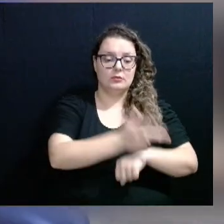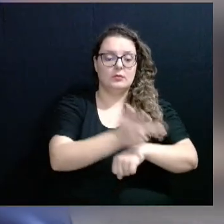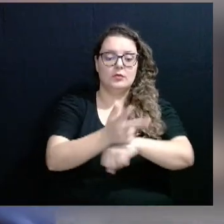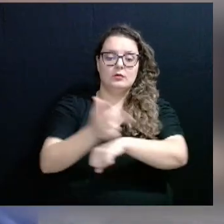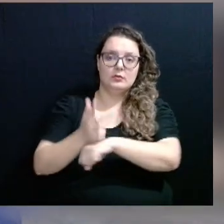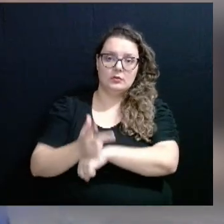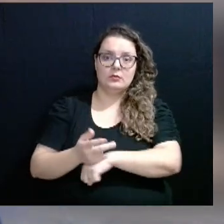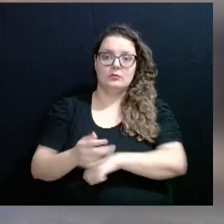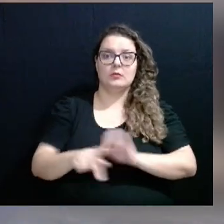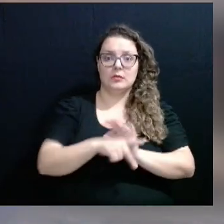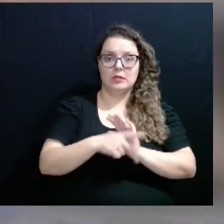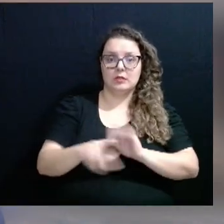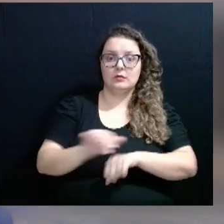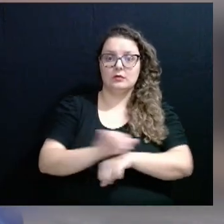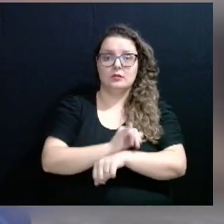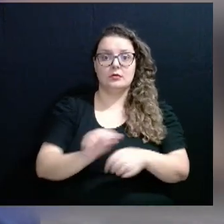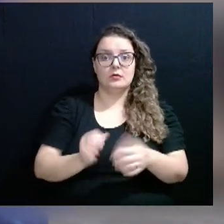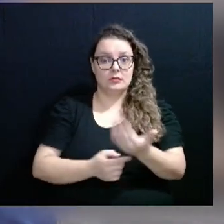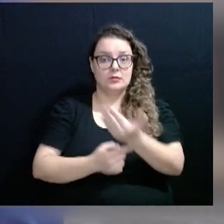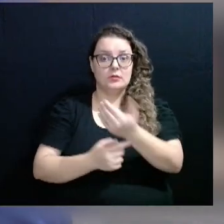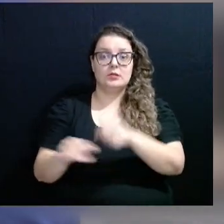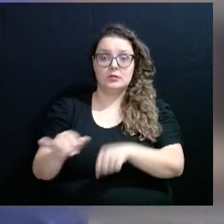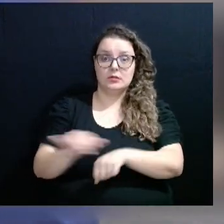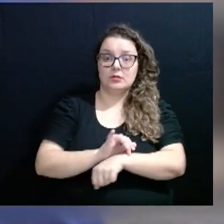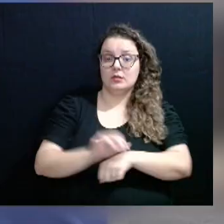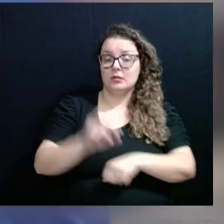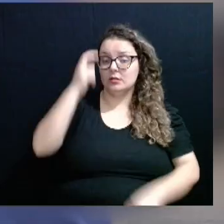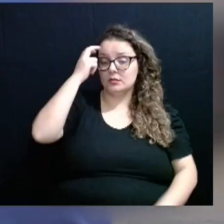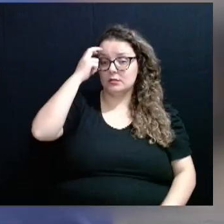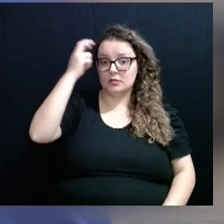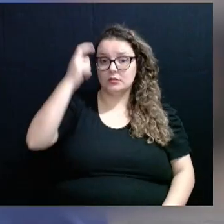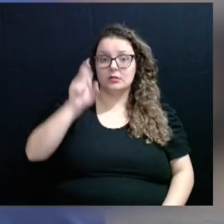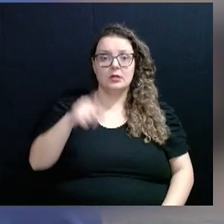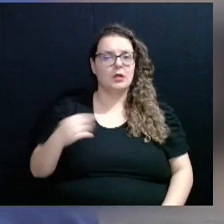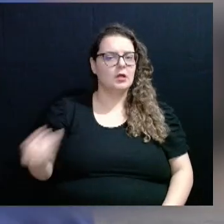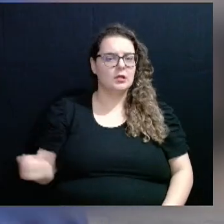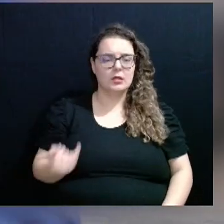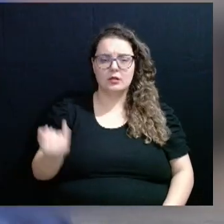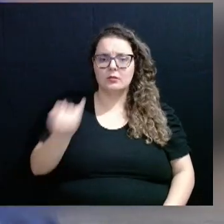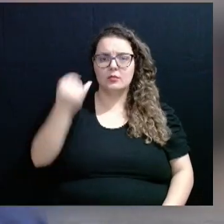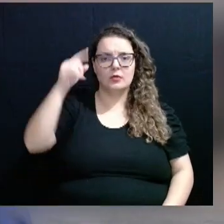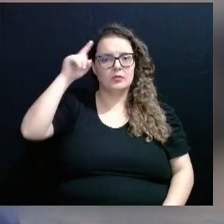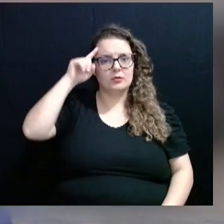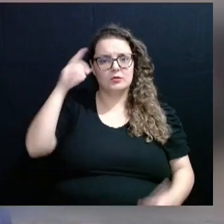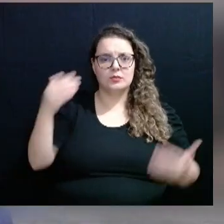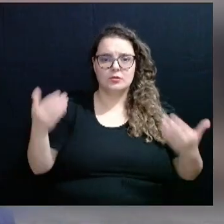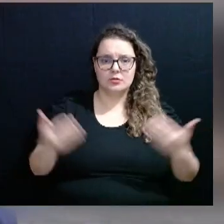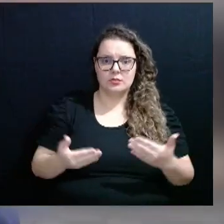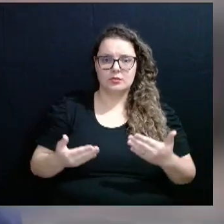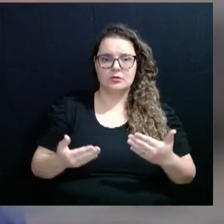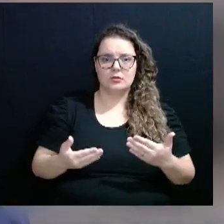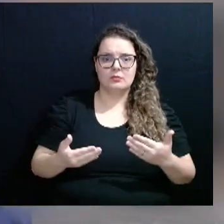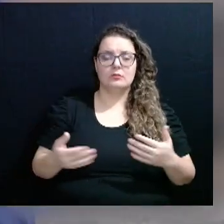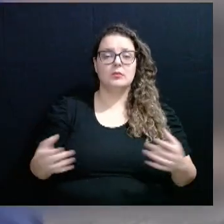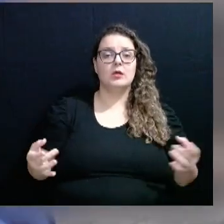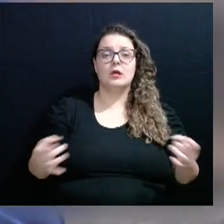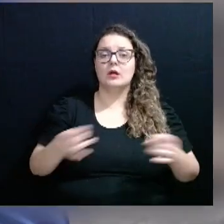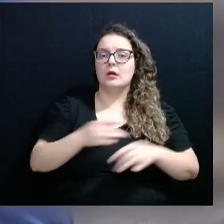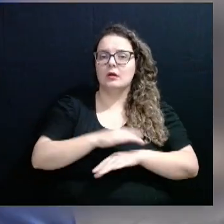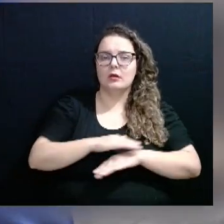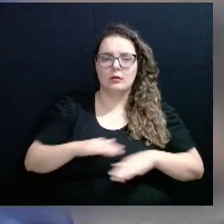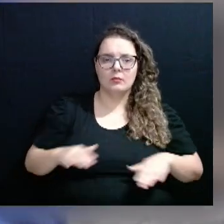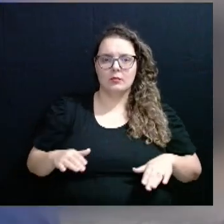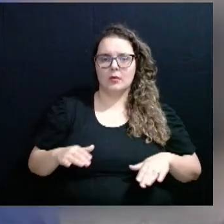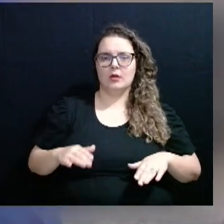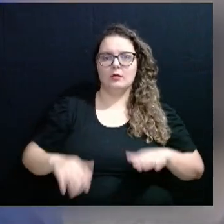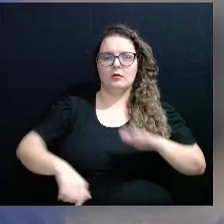A tecnologia, a estratégia, a inteligência é fundamental nos dias de hoje para combater a criminalidade. E nós vimos aí uma